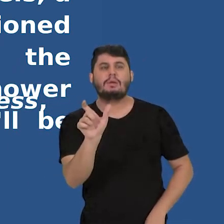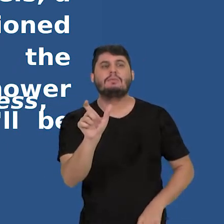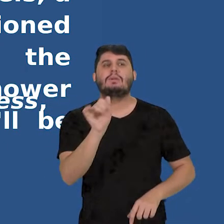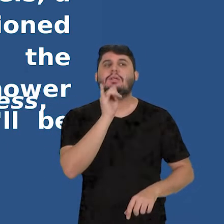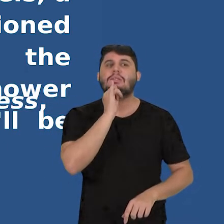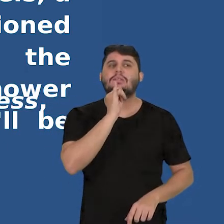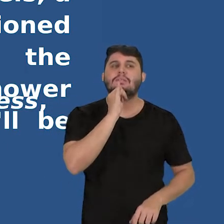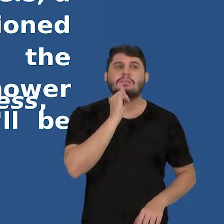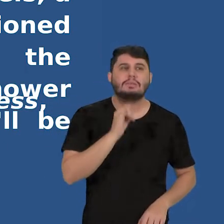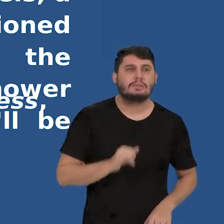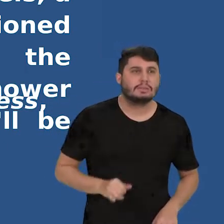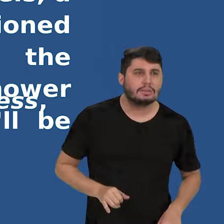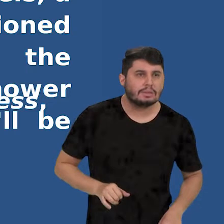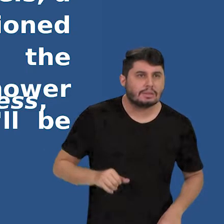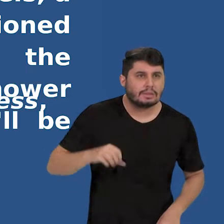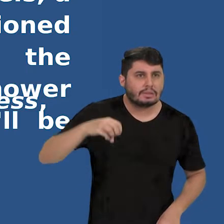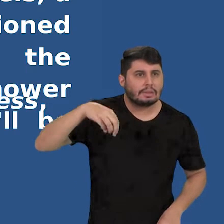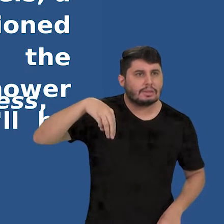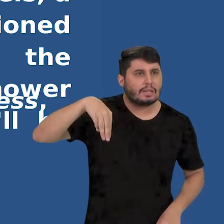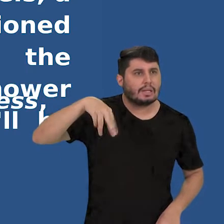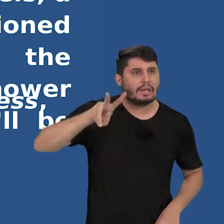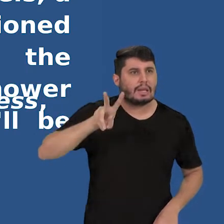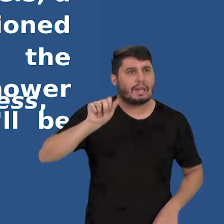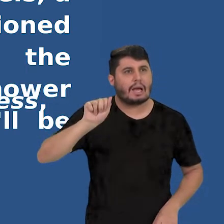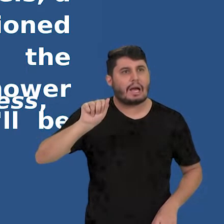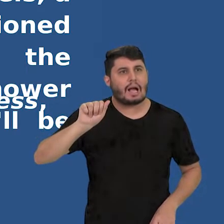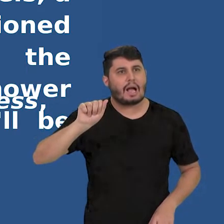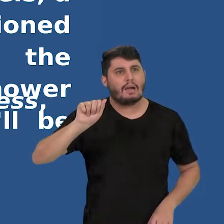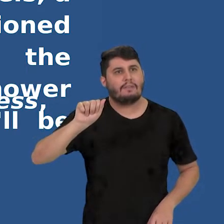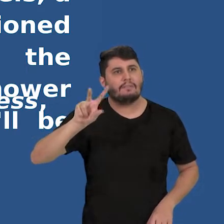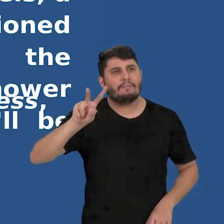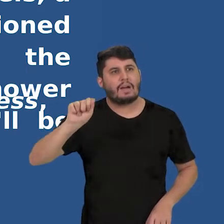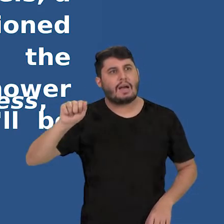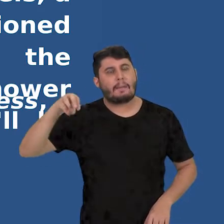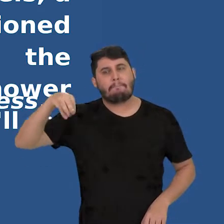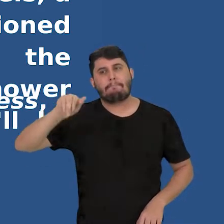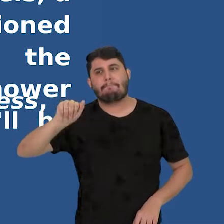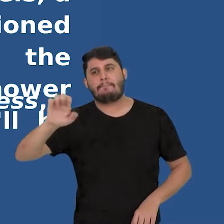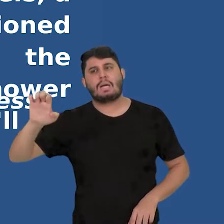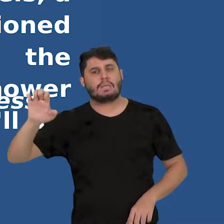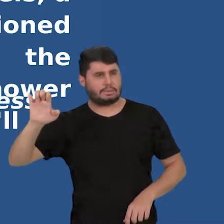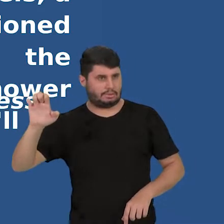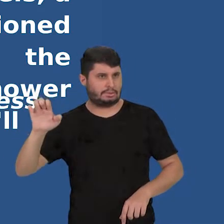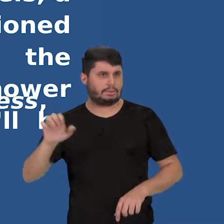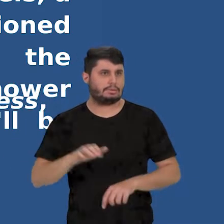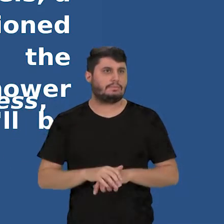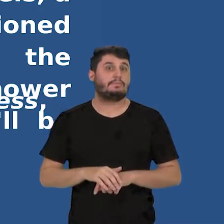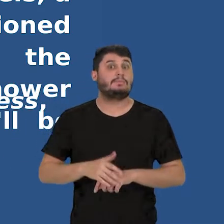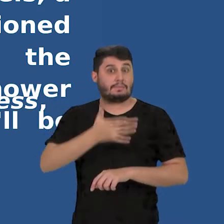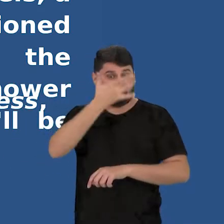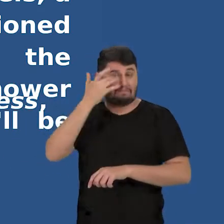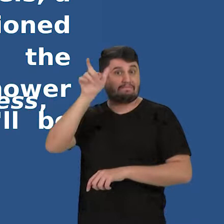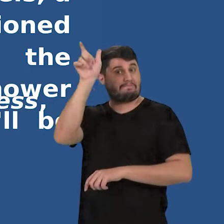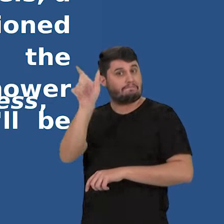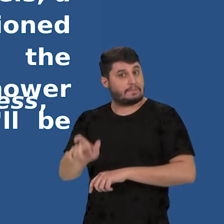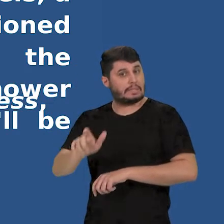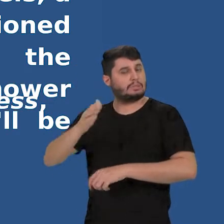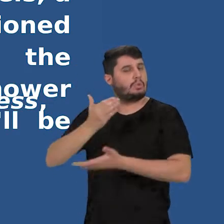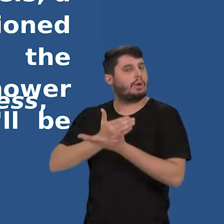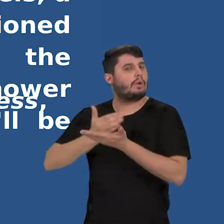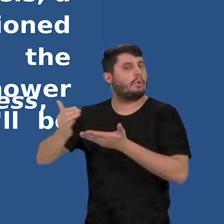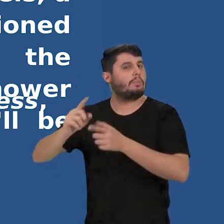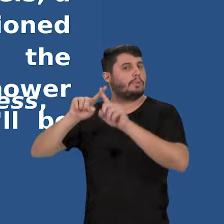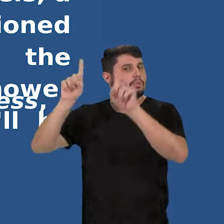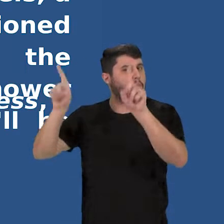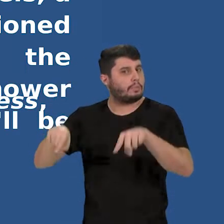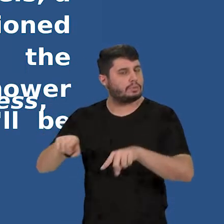Lava Mai, eu acho que é essa pronúncia aqui, senão é em inglês, tá? Tá em maiúsculo. Então, essa pessoinha aqui começou, deu início a um projeto